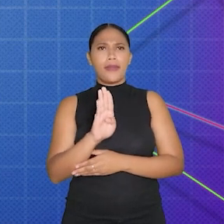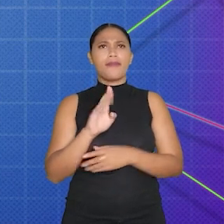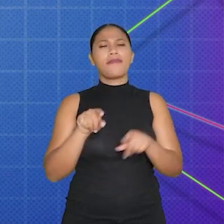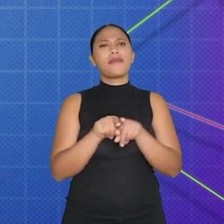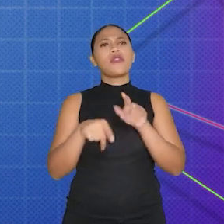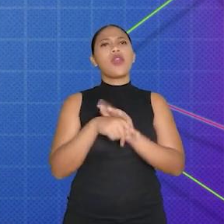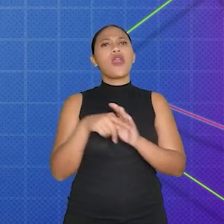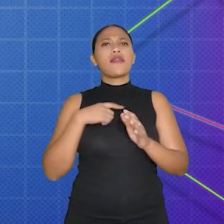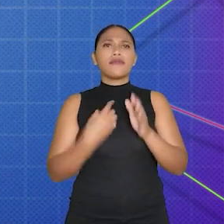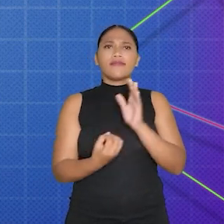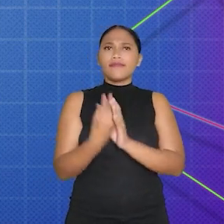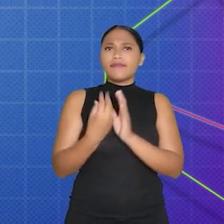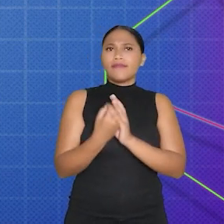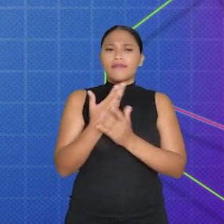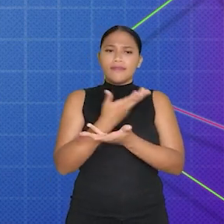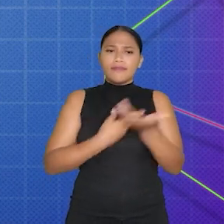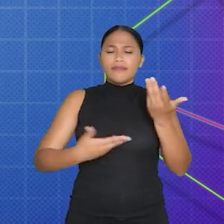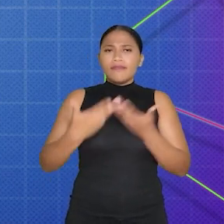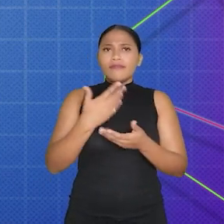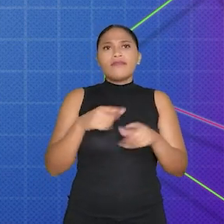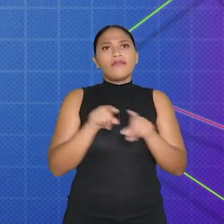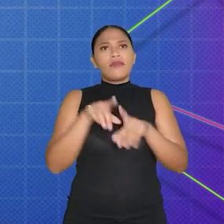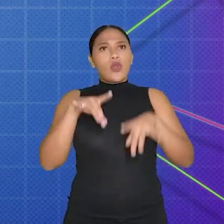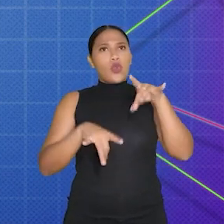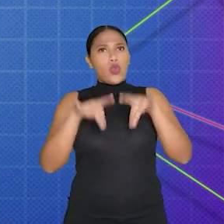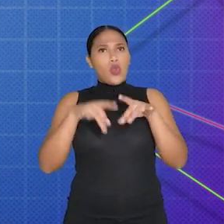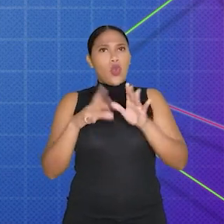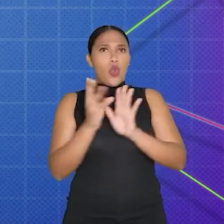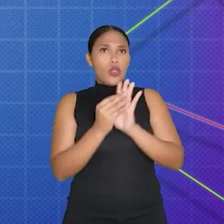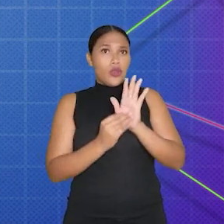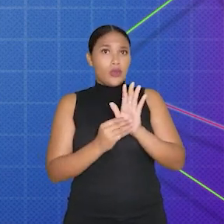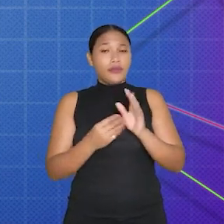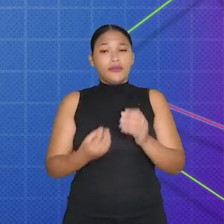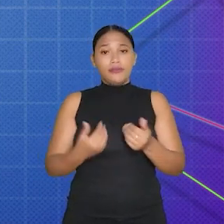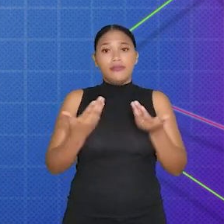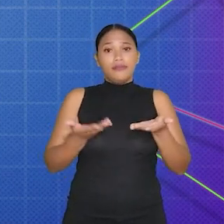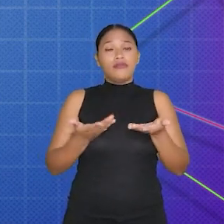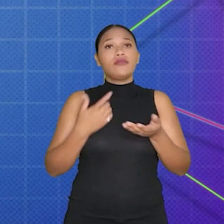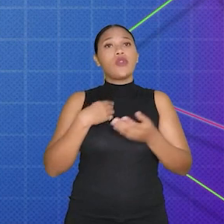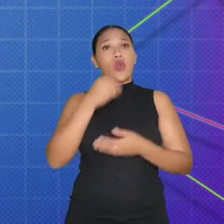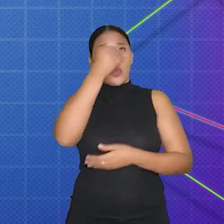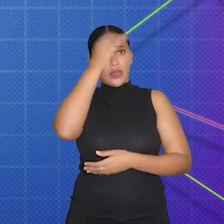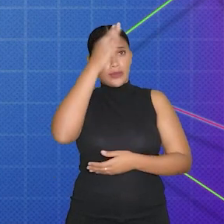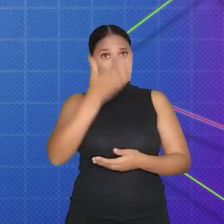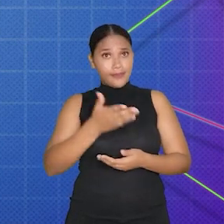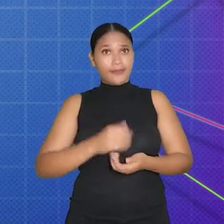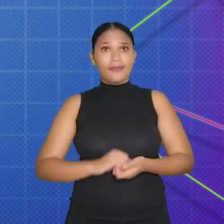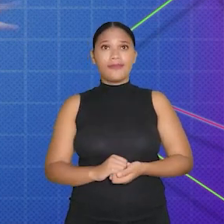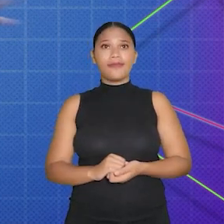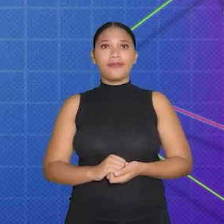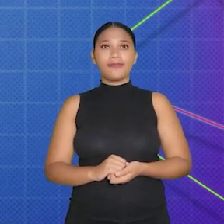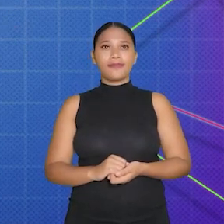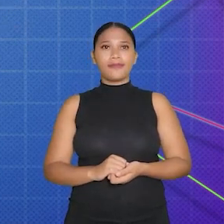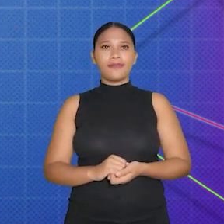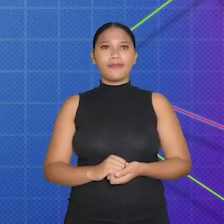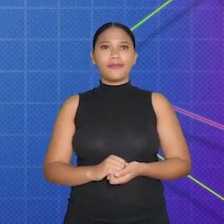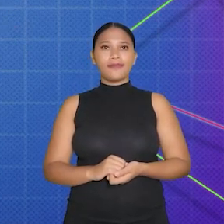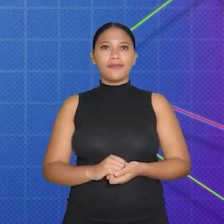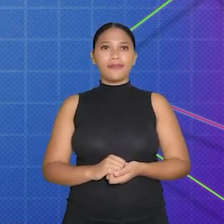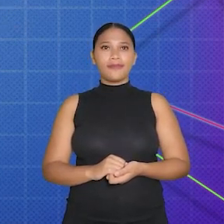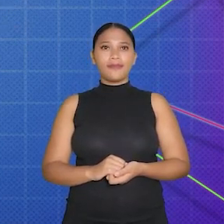que permitem que várias pessoas contribuam para a criação, compartilhamento e curadoria de conteúdo, promovendo o conhecimento aberto.